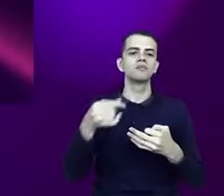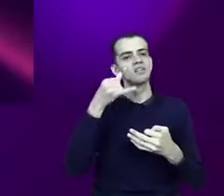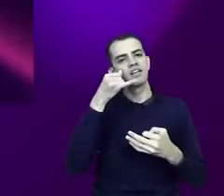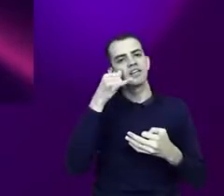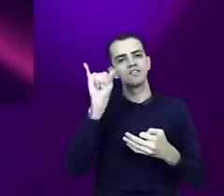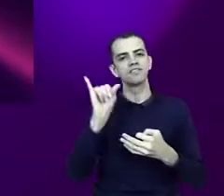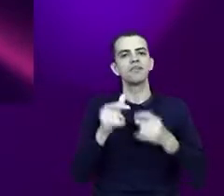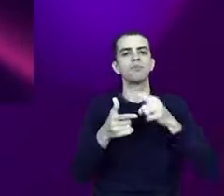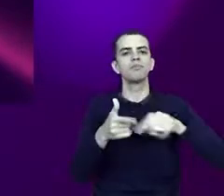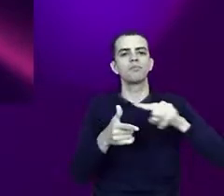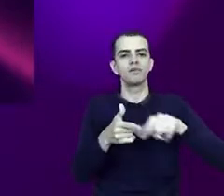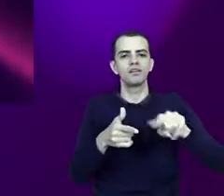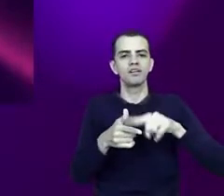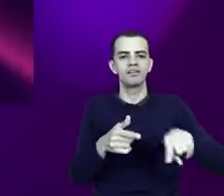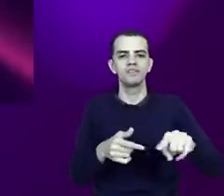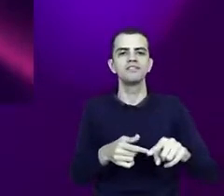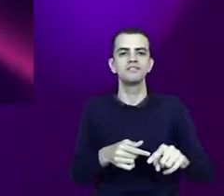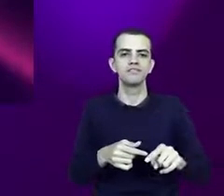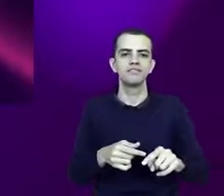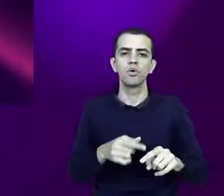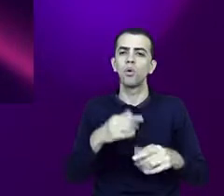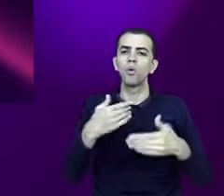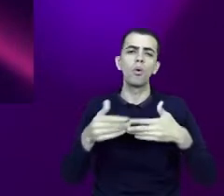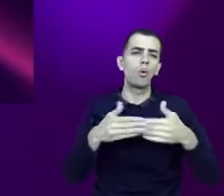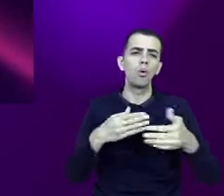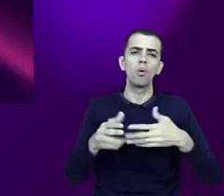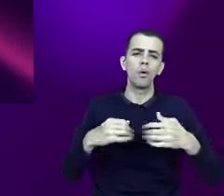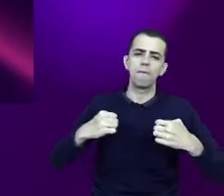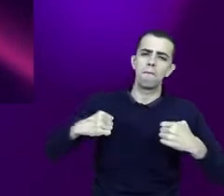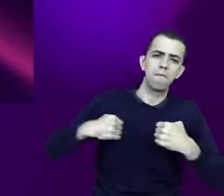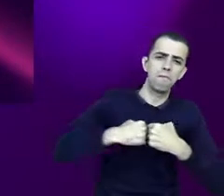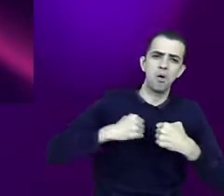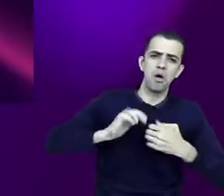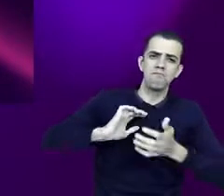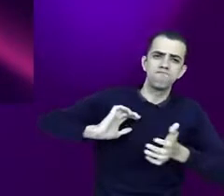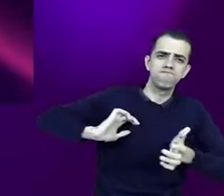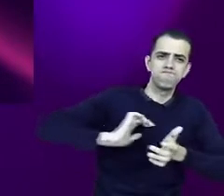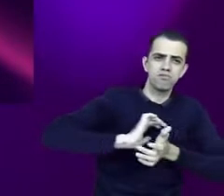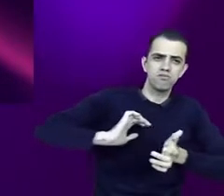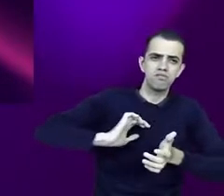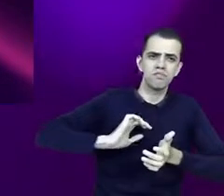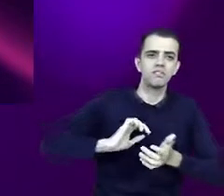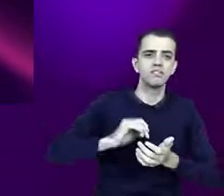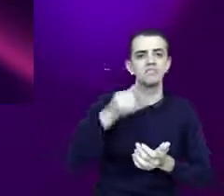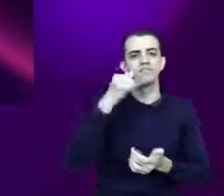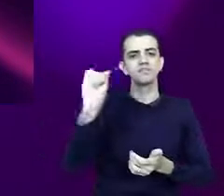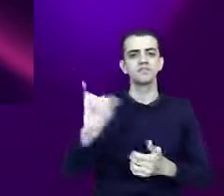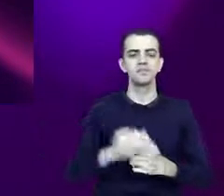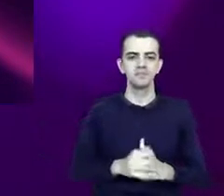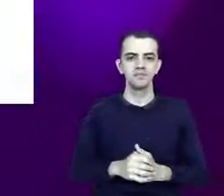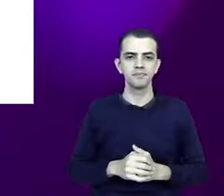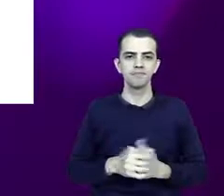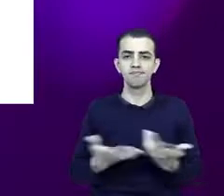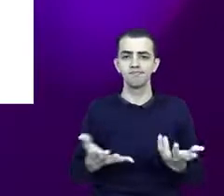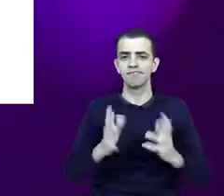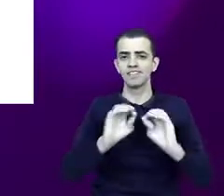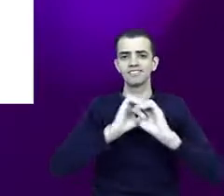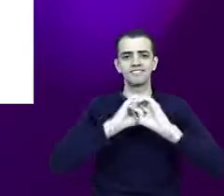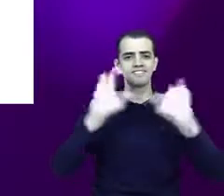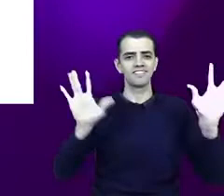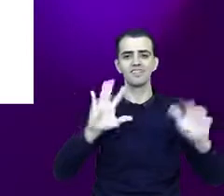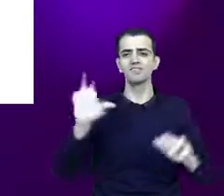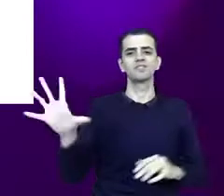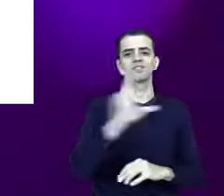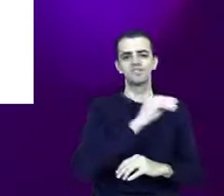a possibilidade de qualquer tipo de impacto. E isso já está muito bem claro a nível